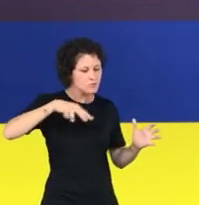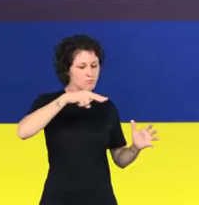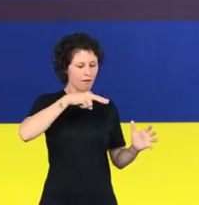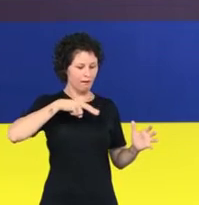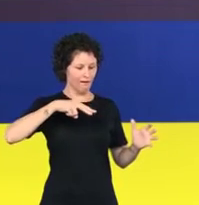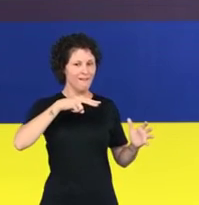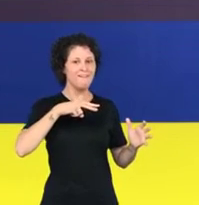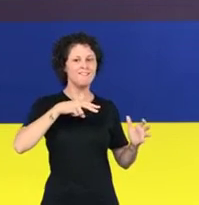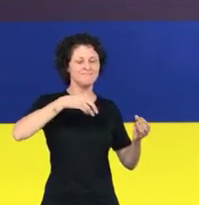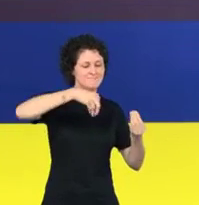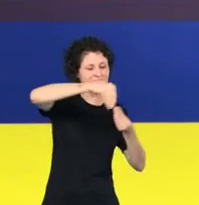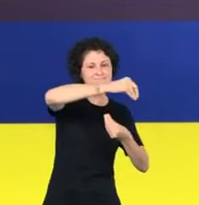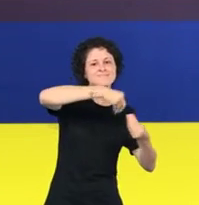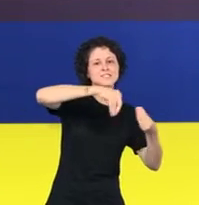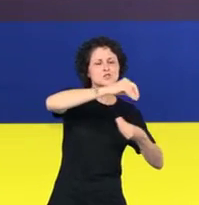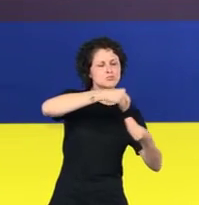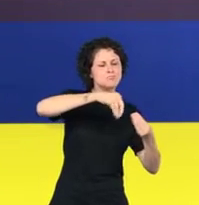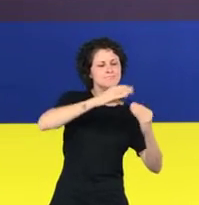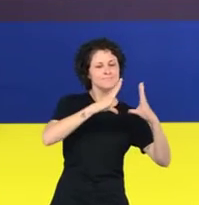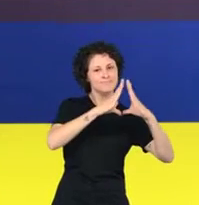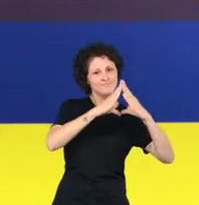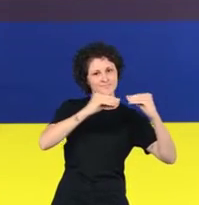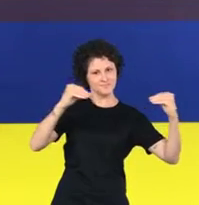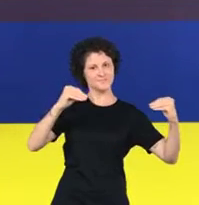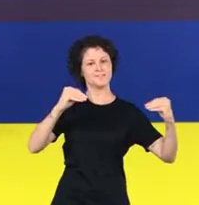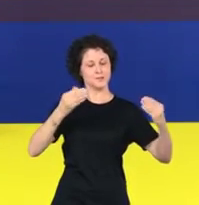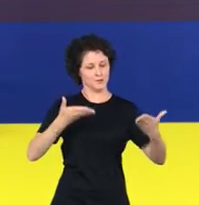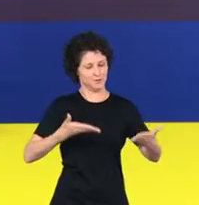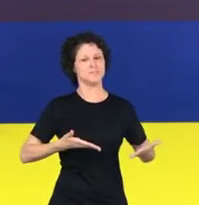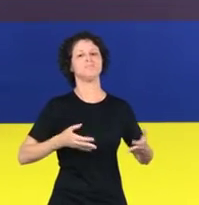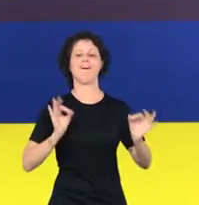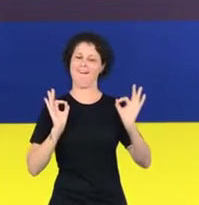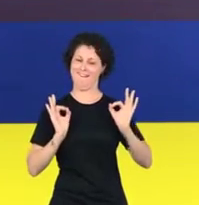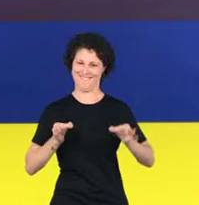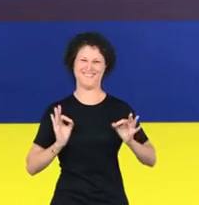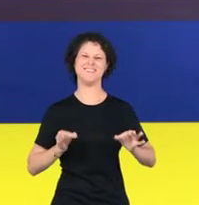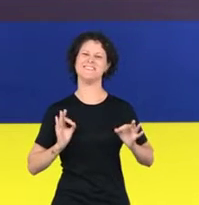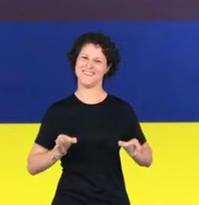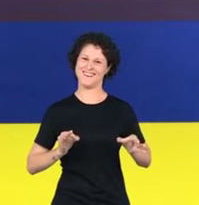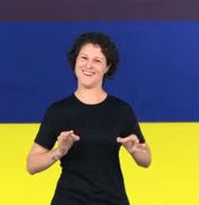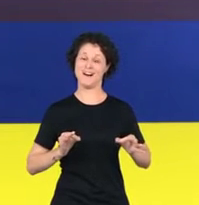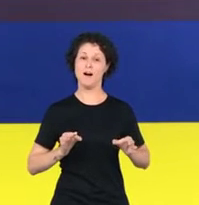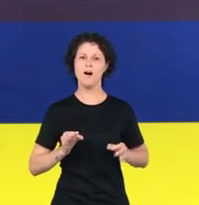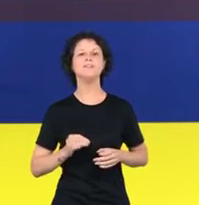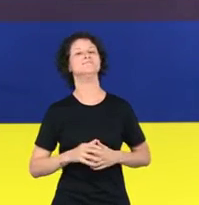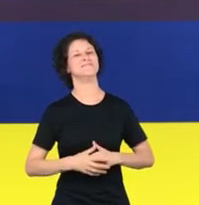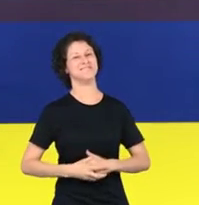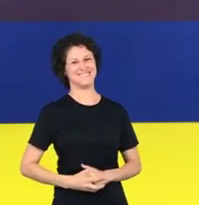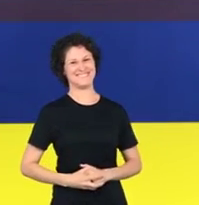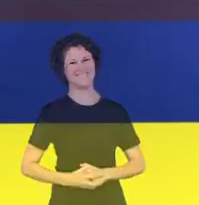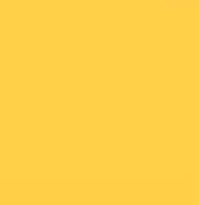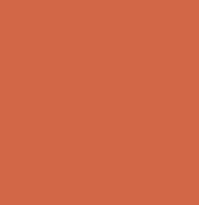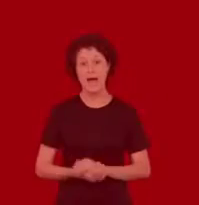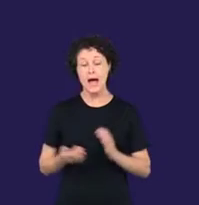olhar e quando perceber essa aparência homogênea, é hora de acrescentar as claras em